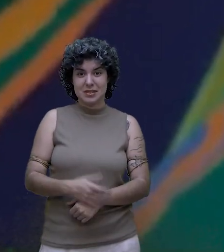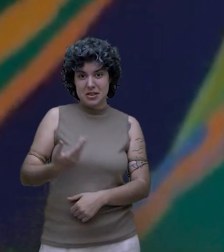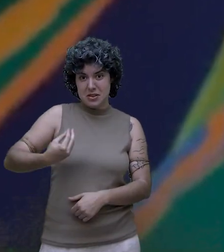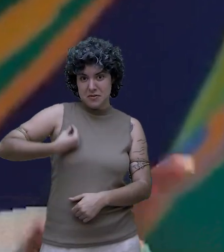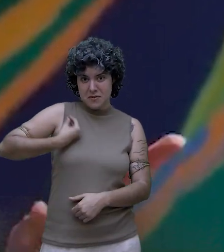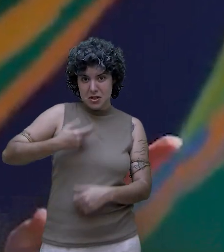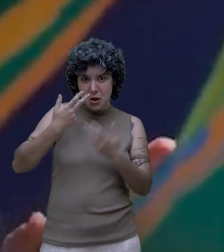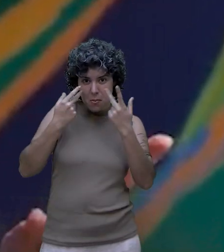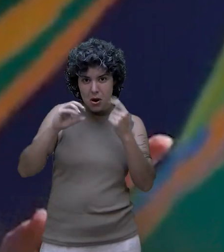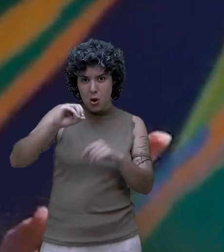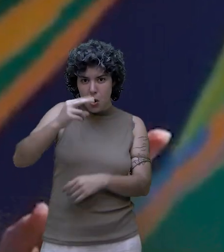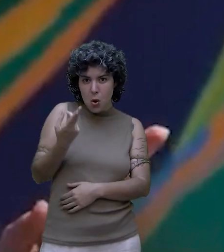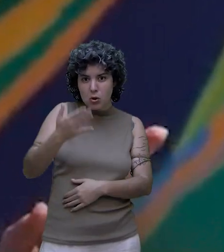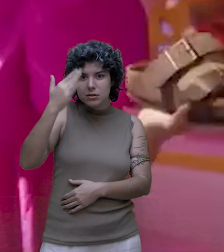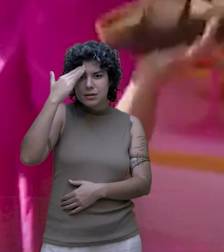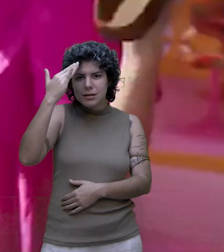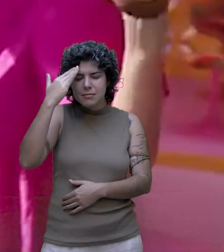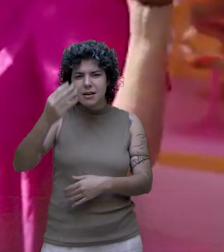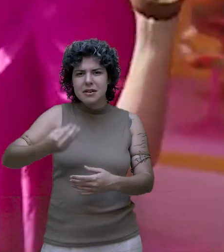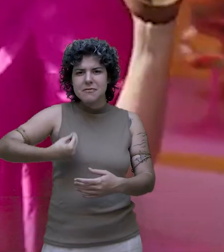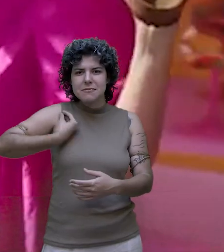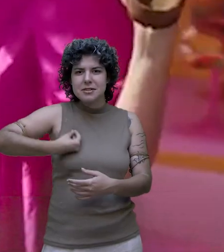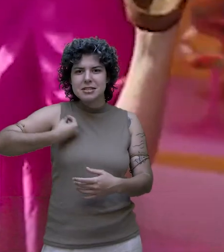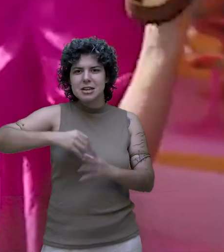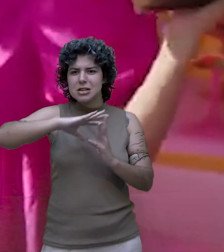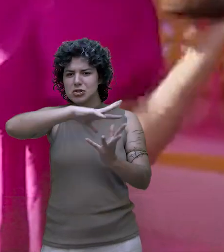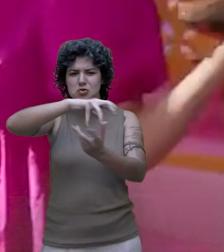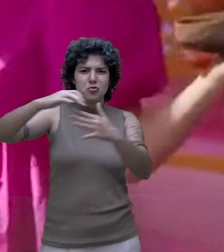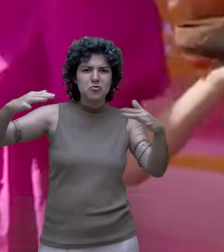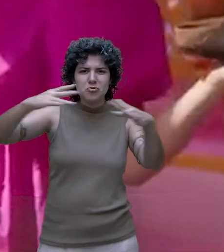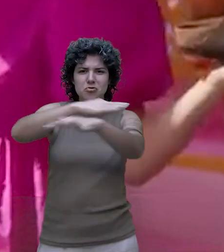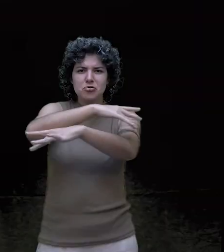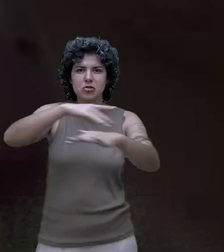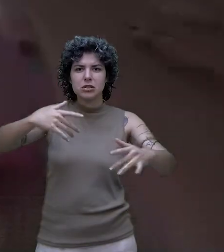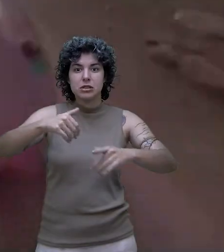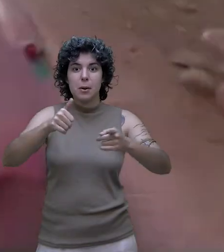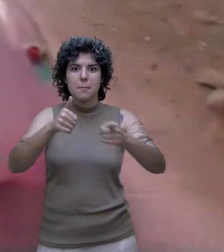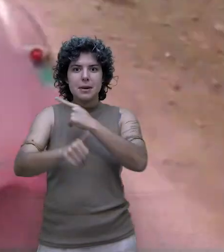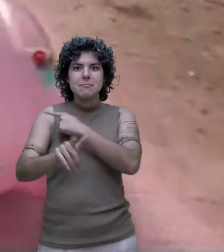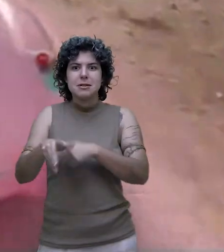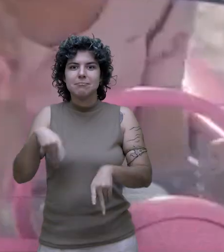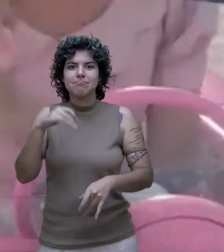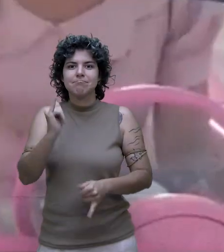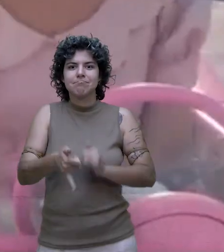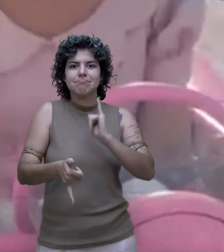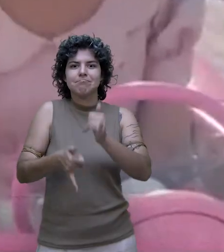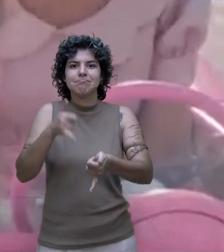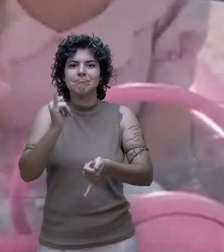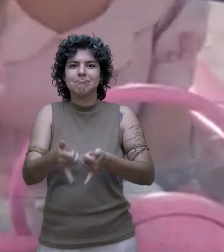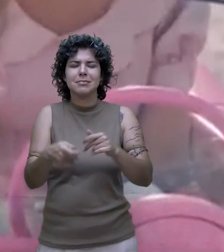escolha é sua. É o primeiro. Salto alto. Precisa querer saber, ok? Tenta de novo.